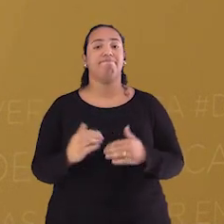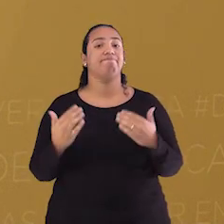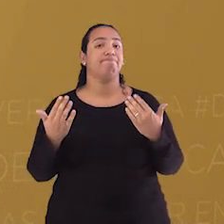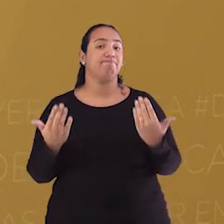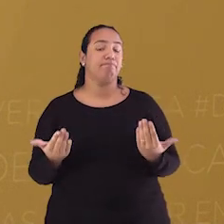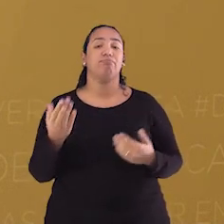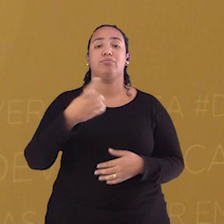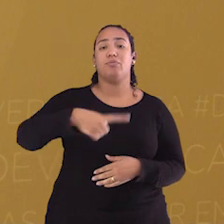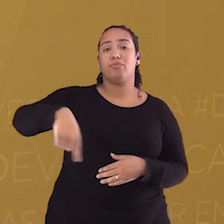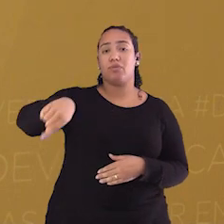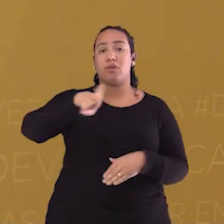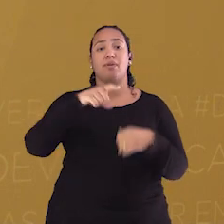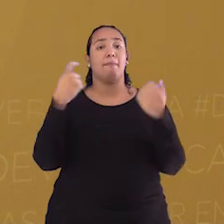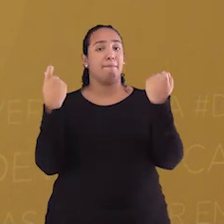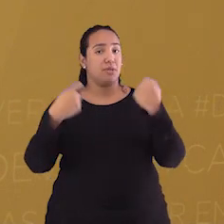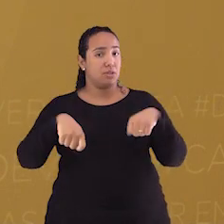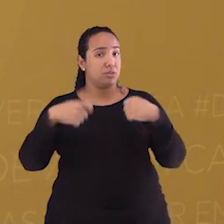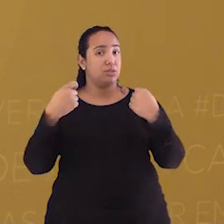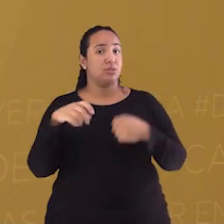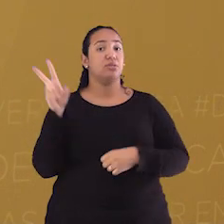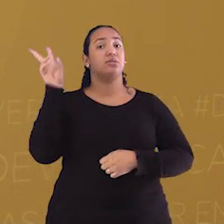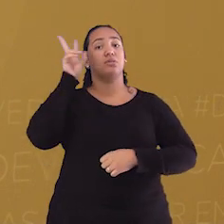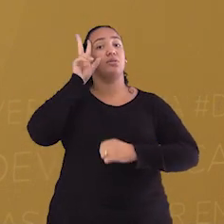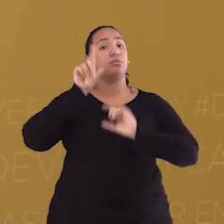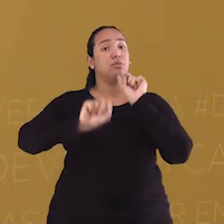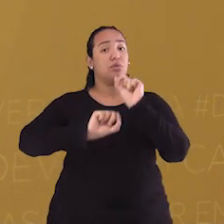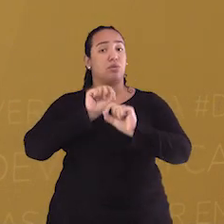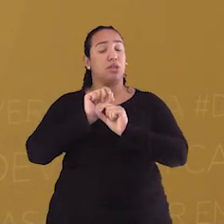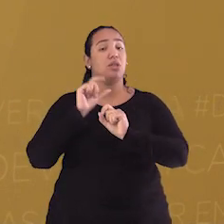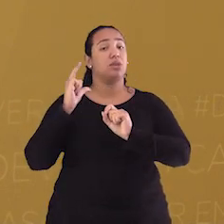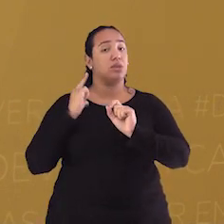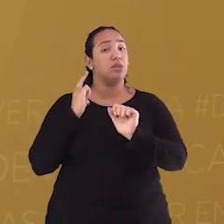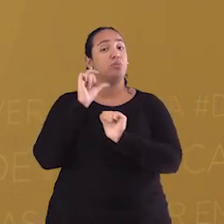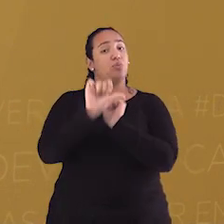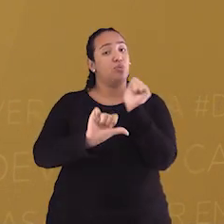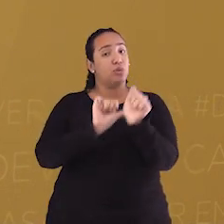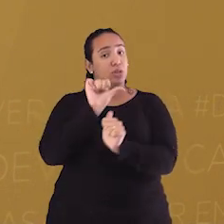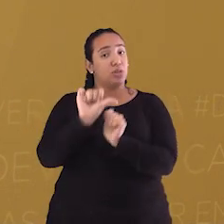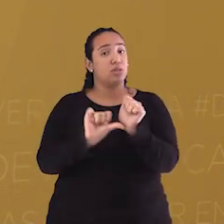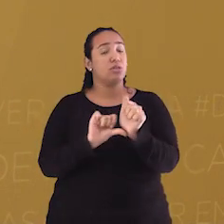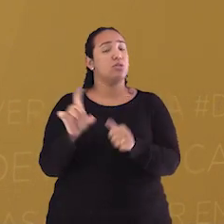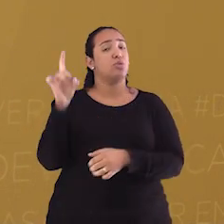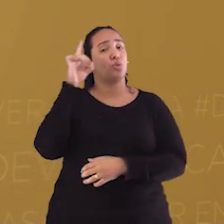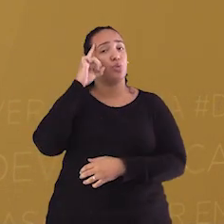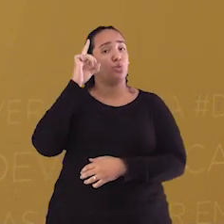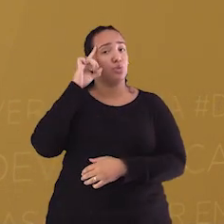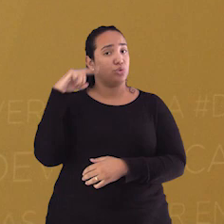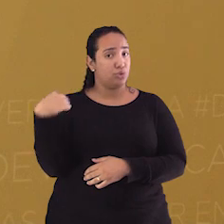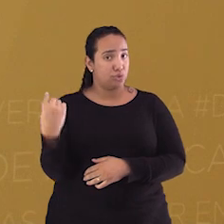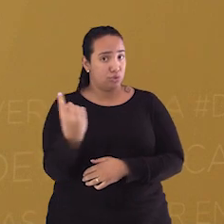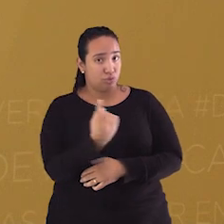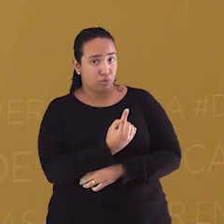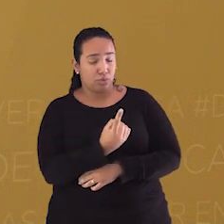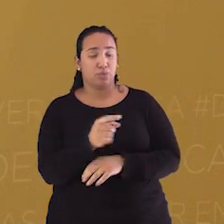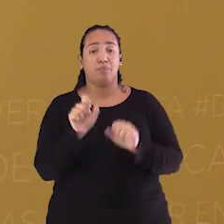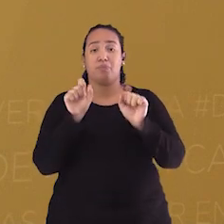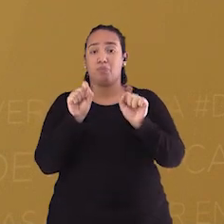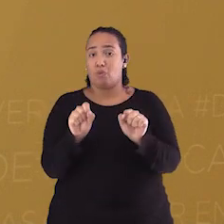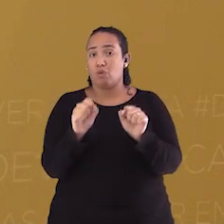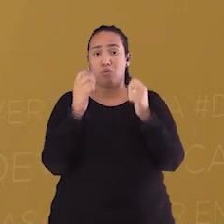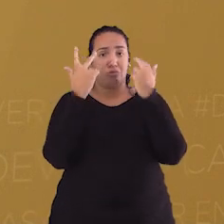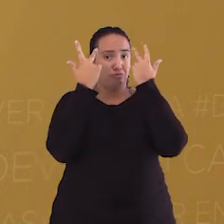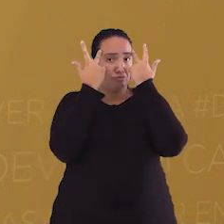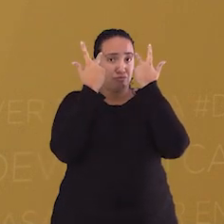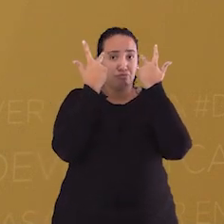as transformações, elas ocorrem o tempo todo em nosso dia a dia. Pode ser de forma natural, como um